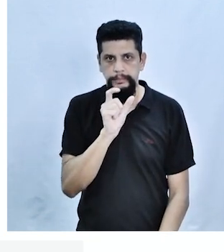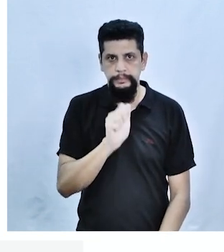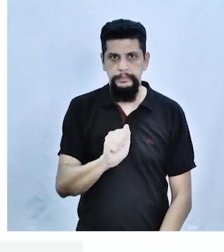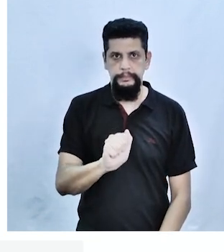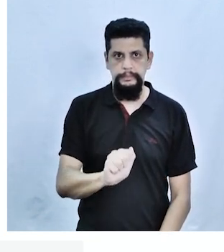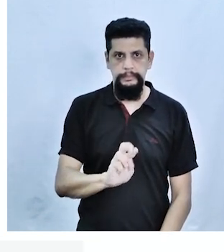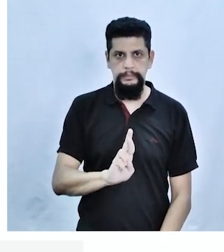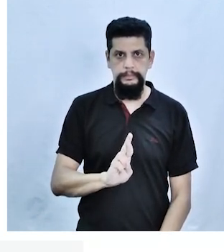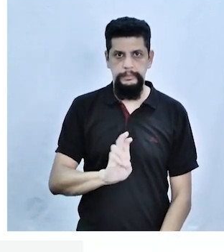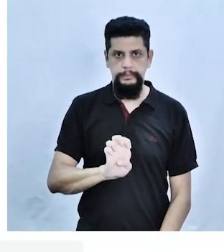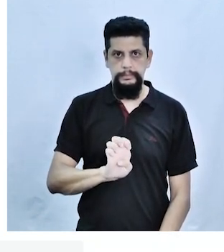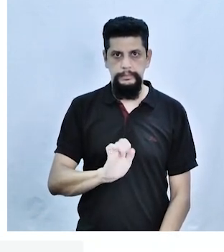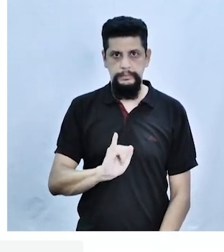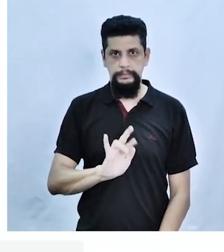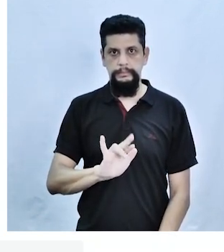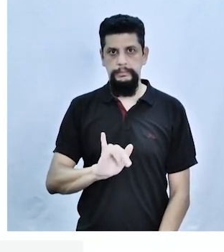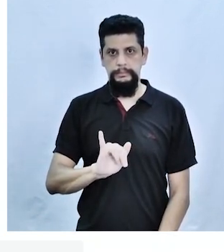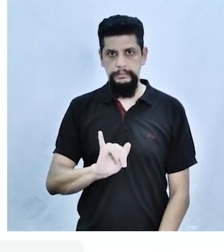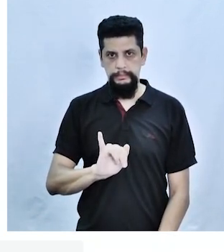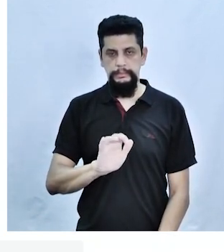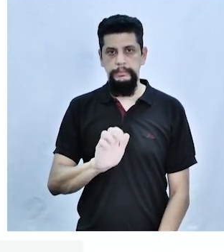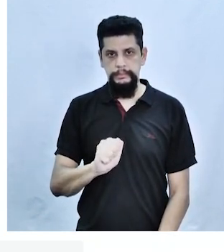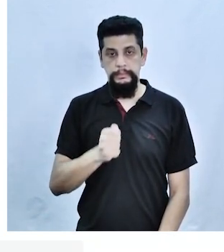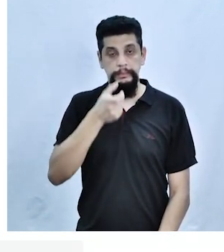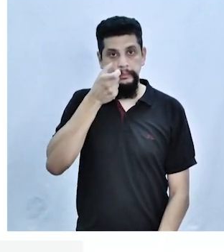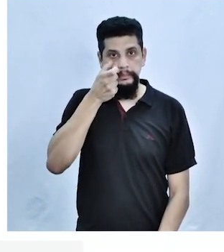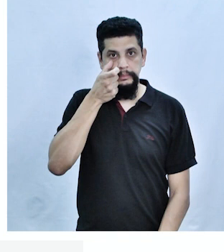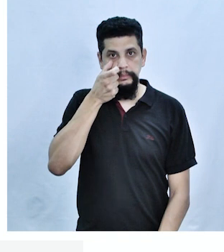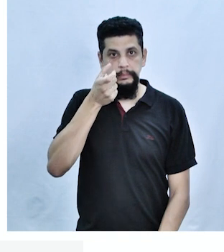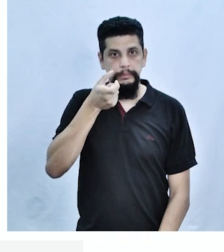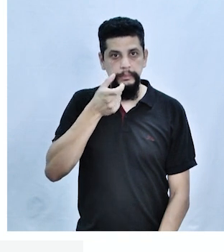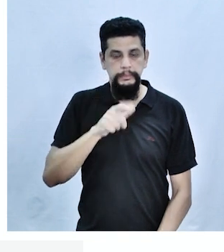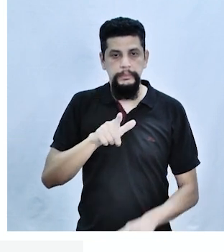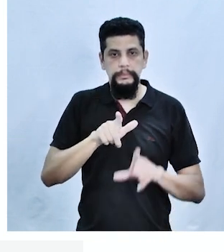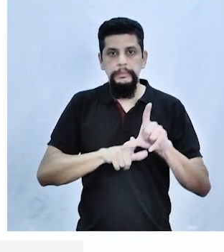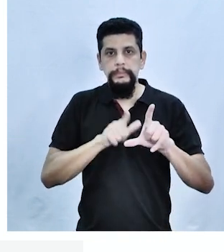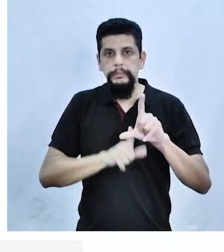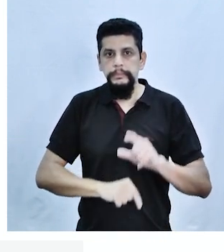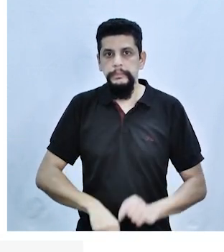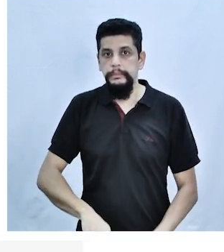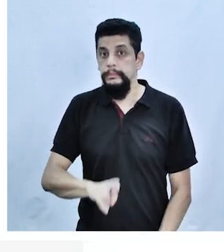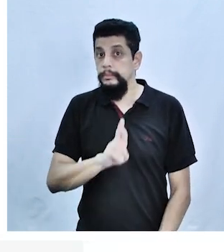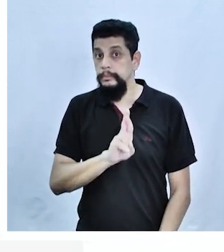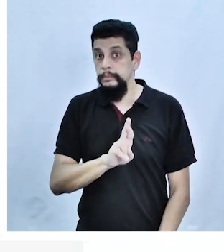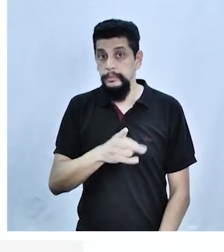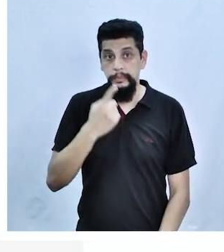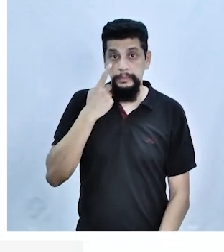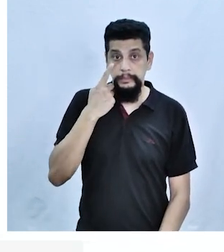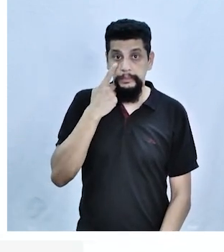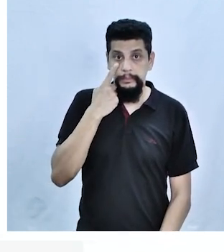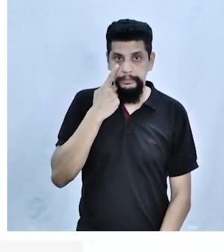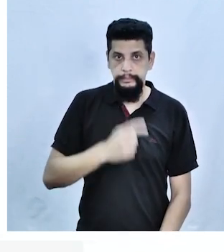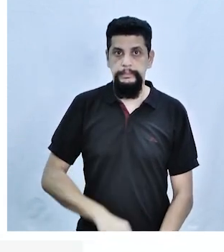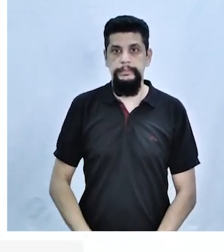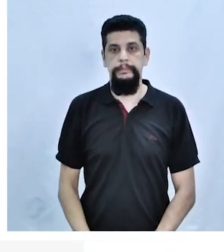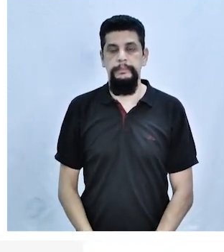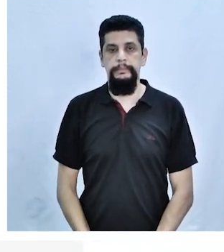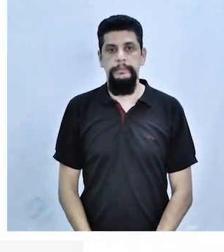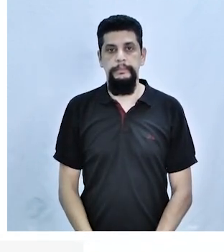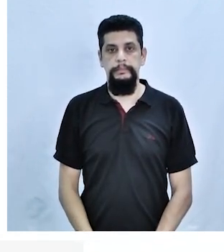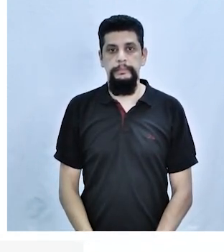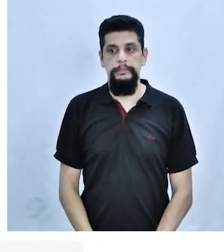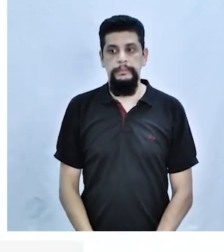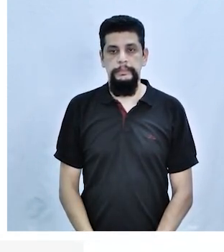palavra areia. Vamos olhar onde está o R e como será que esse som ficou diferente? Dá uma olhadinha lá.